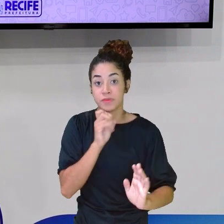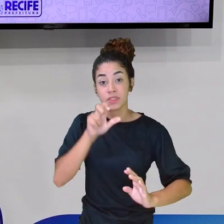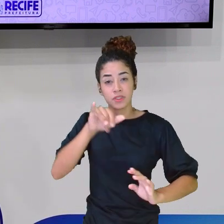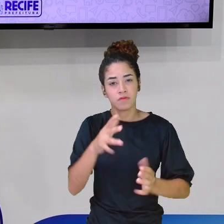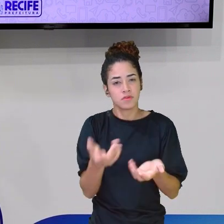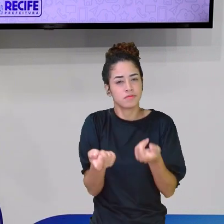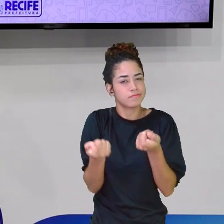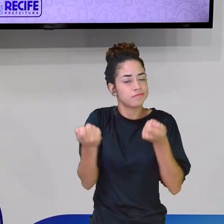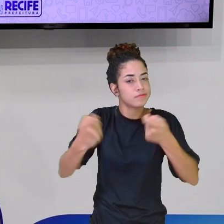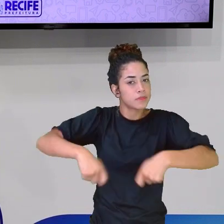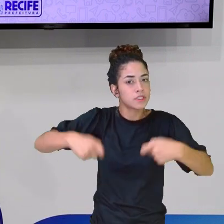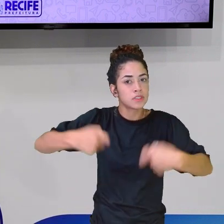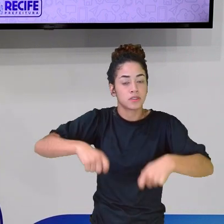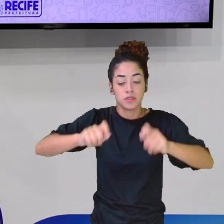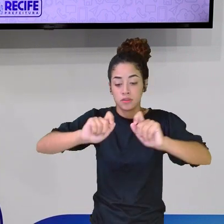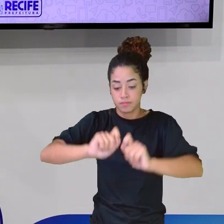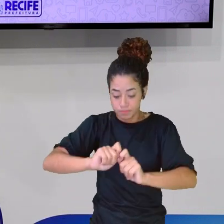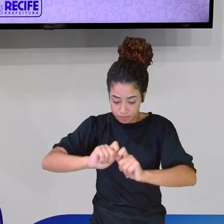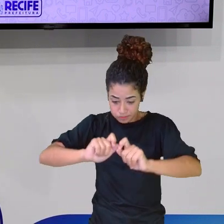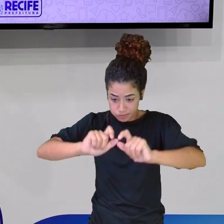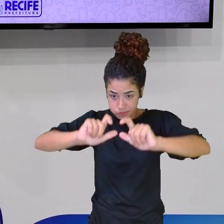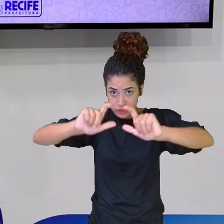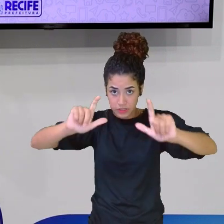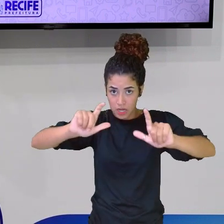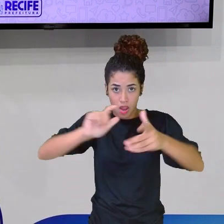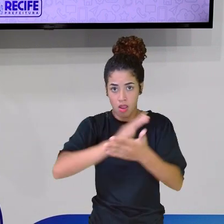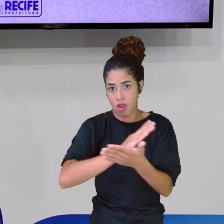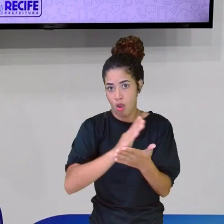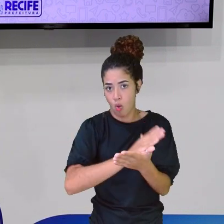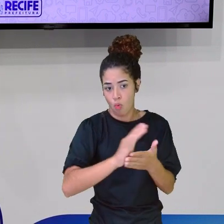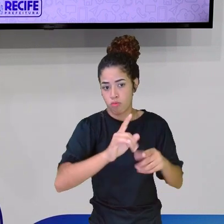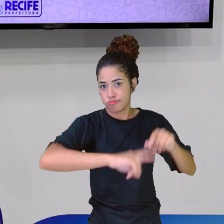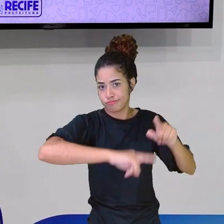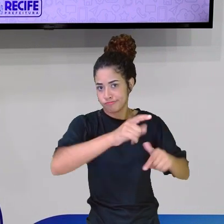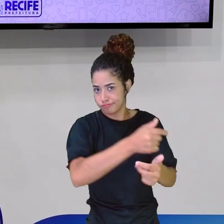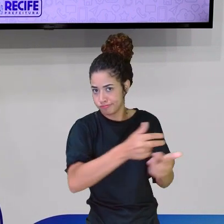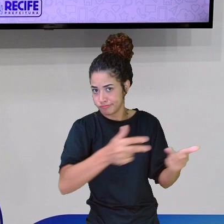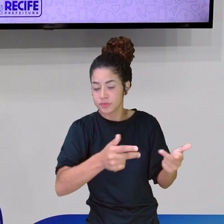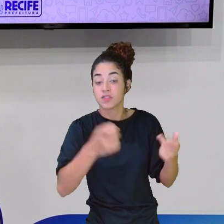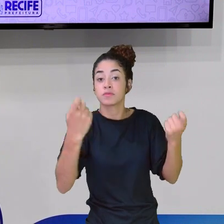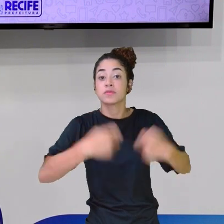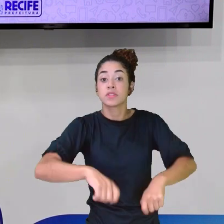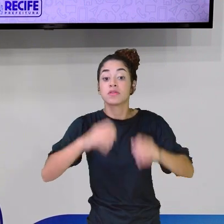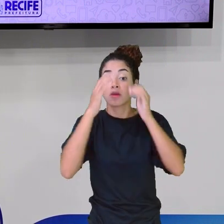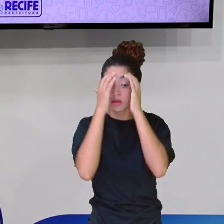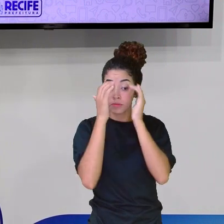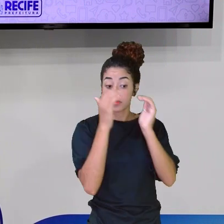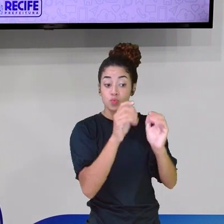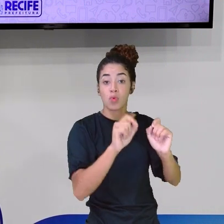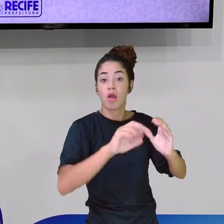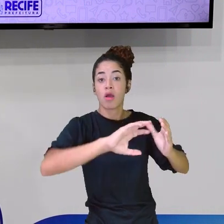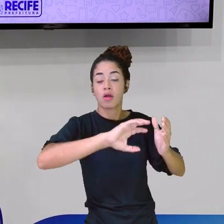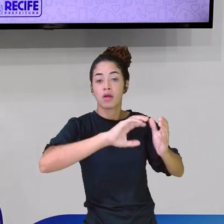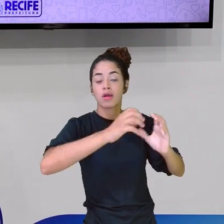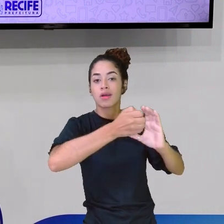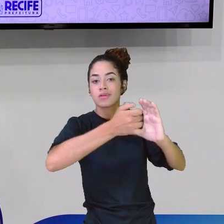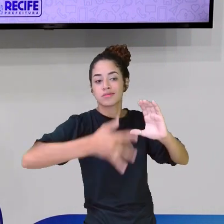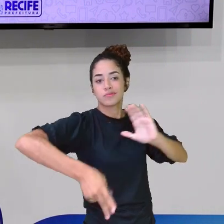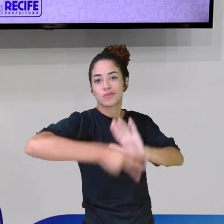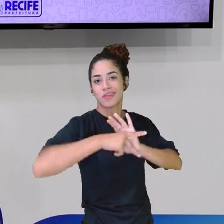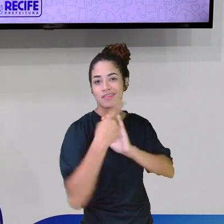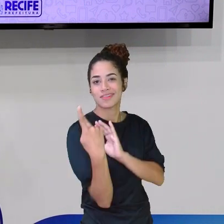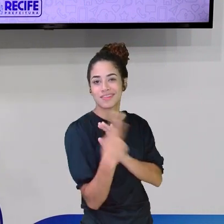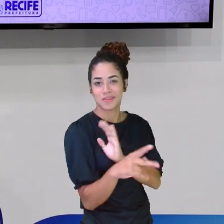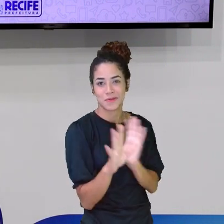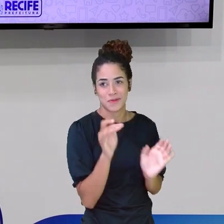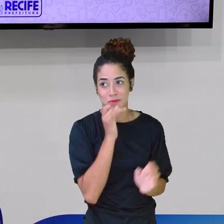você precisar ampliar determinado objeto, você precisa respeitar as características deles. E eu